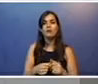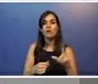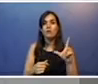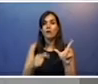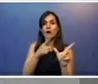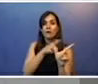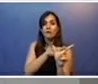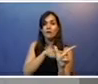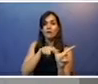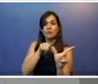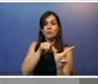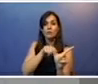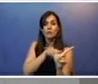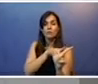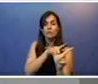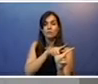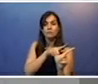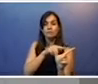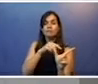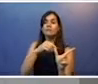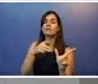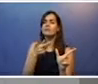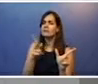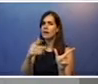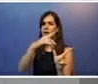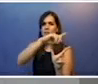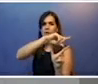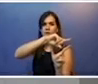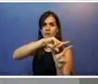cateto adjacente? É a tangente.